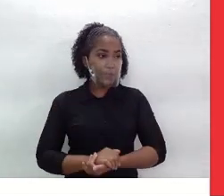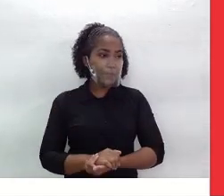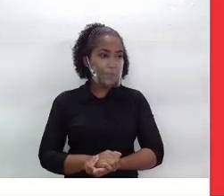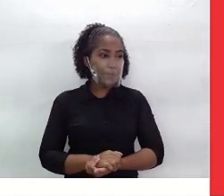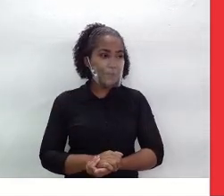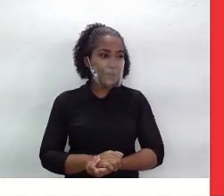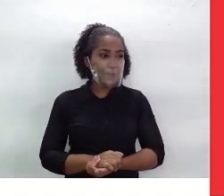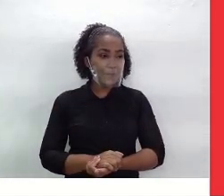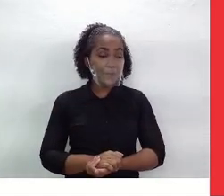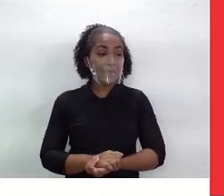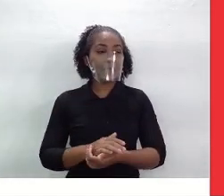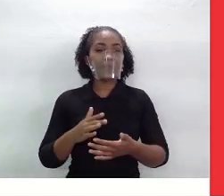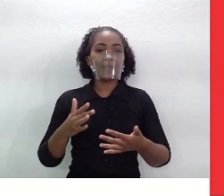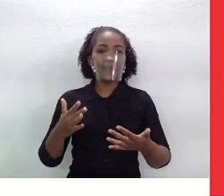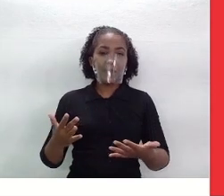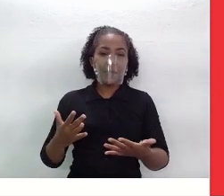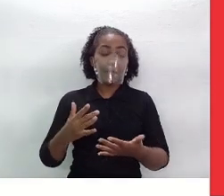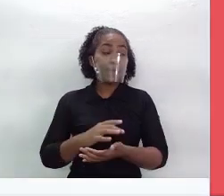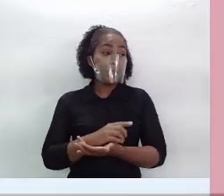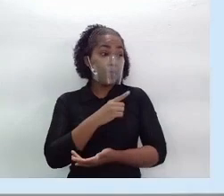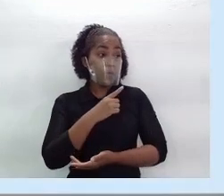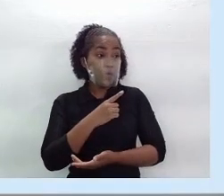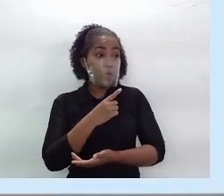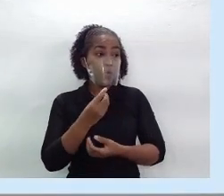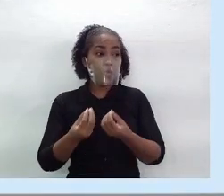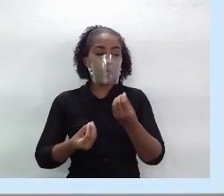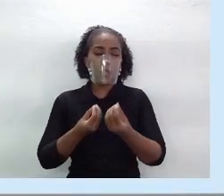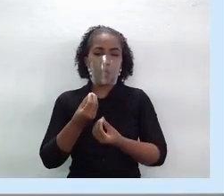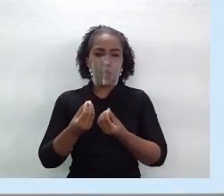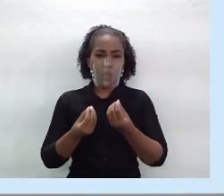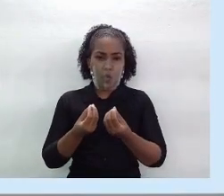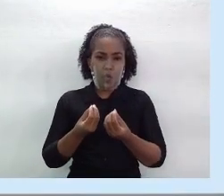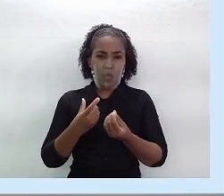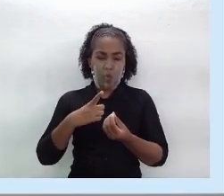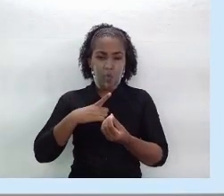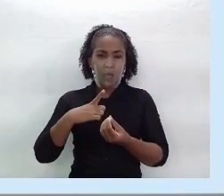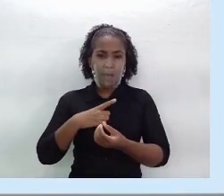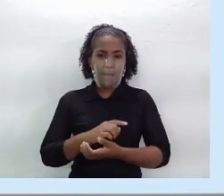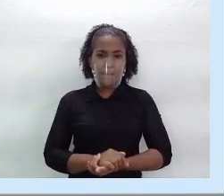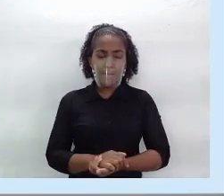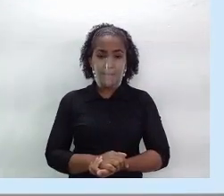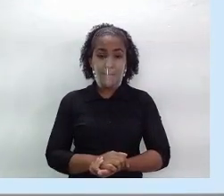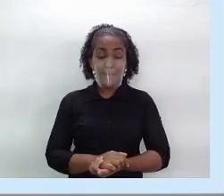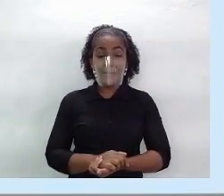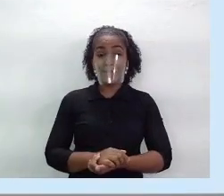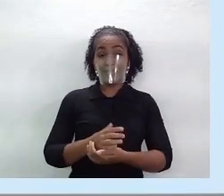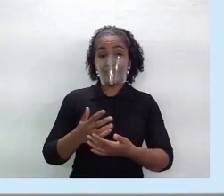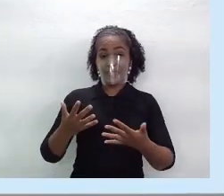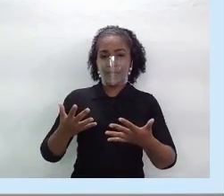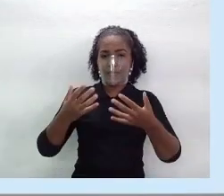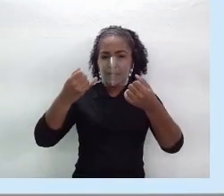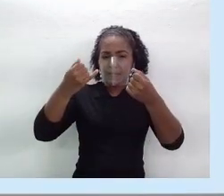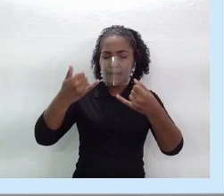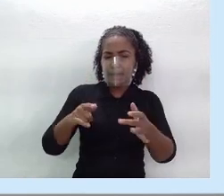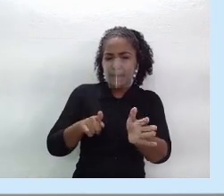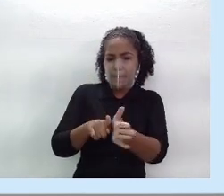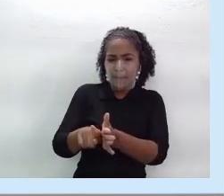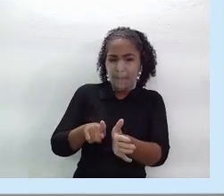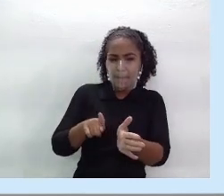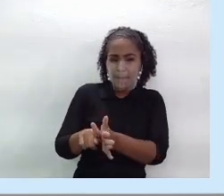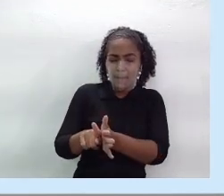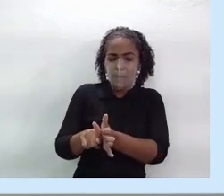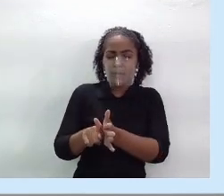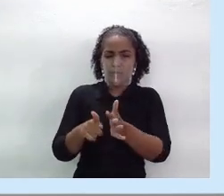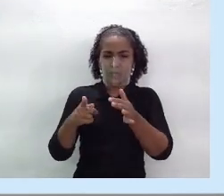bonito. Esse aí era o Alfred Wegener. Ele que começou com essa